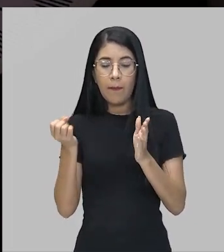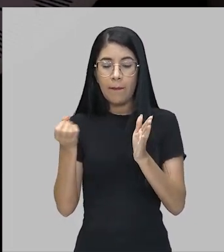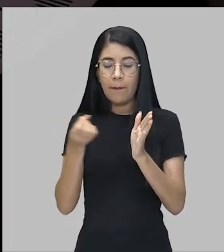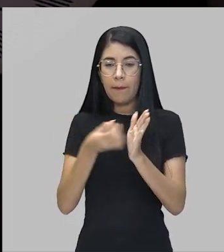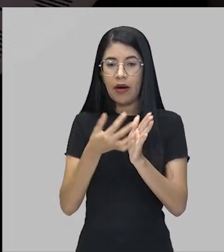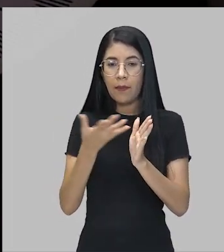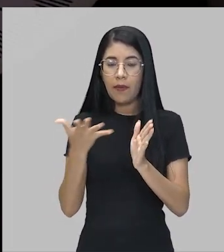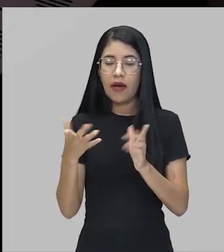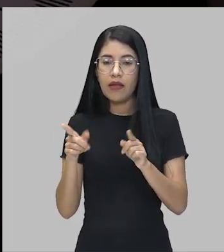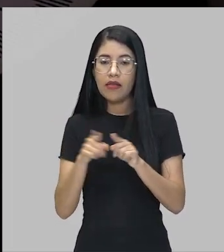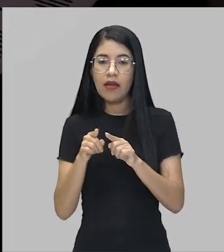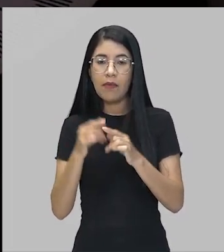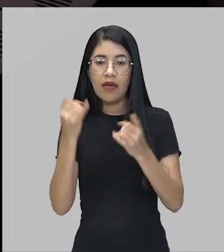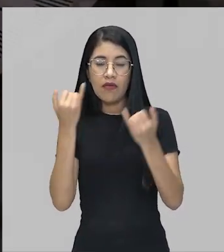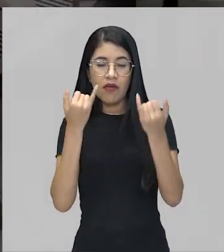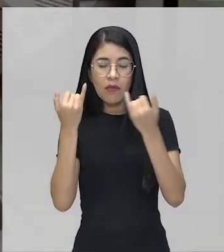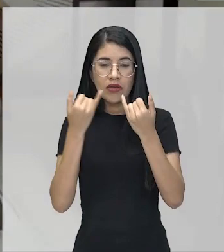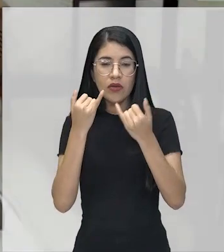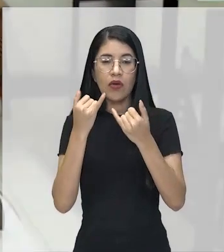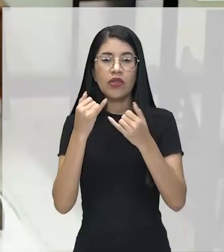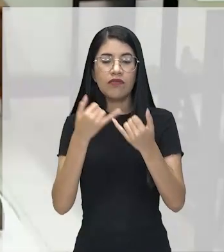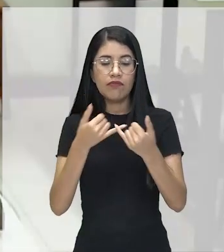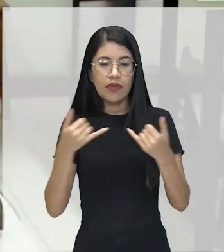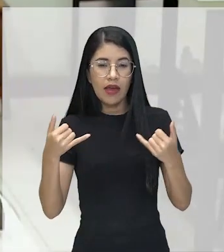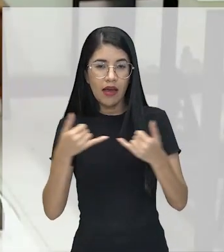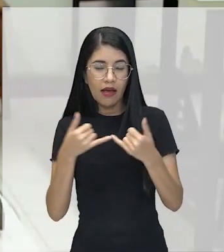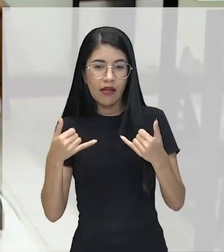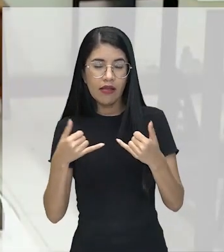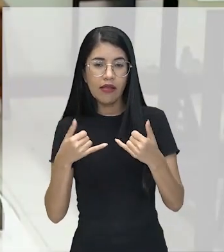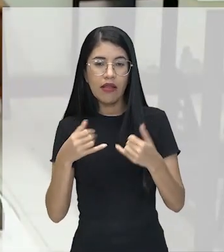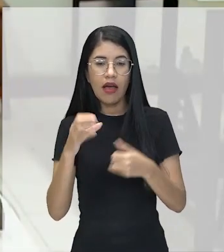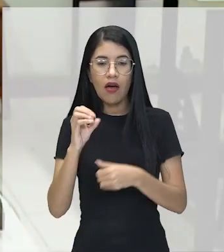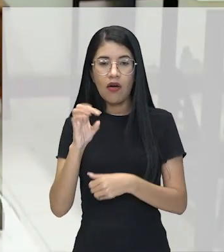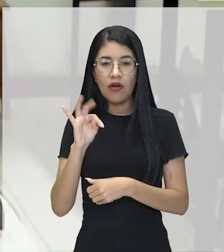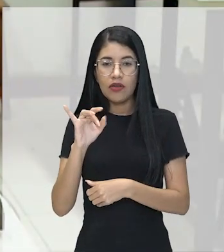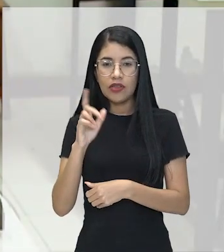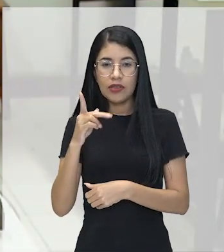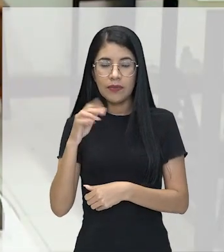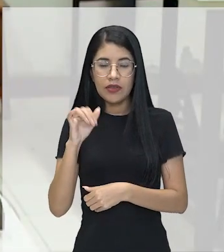de dados em fibras óticas. Como